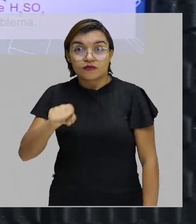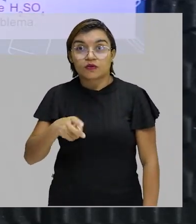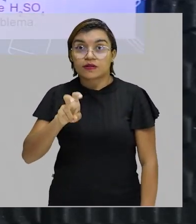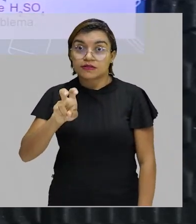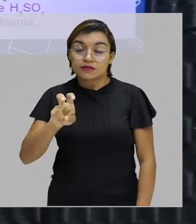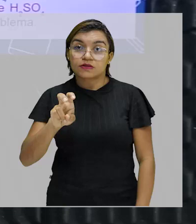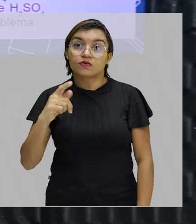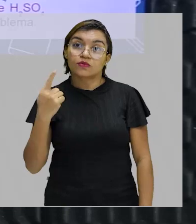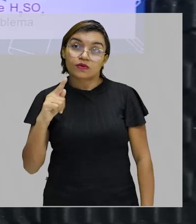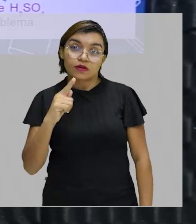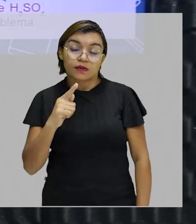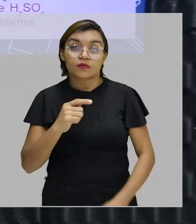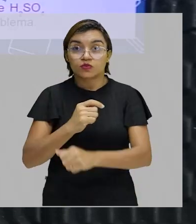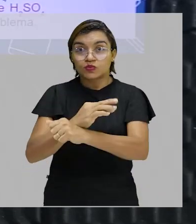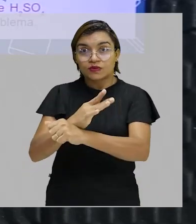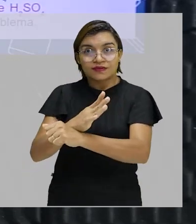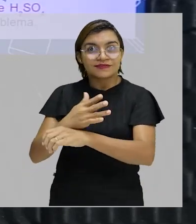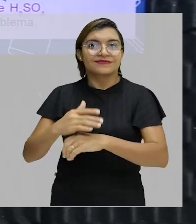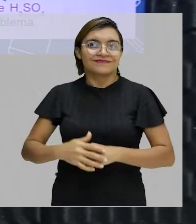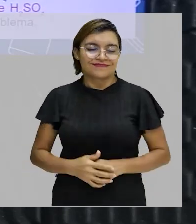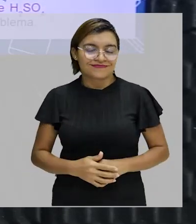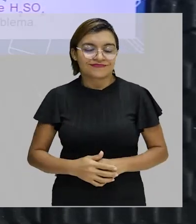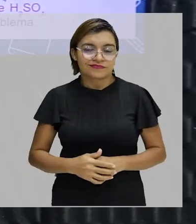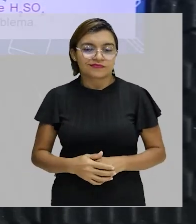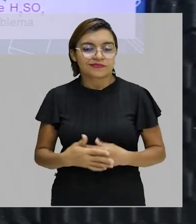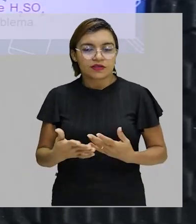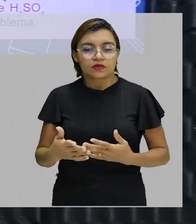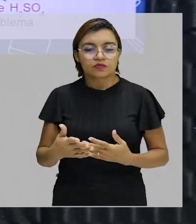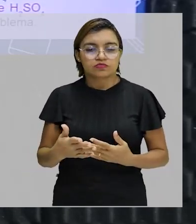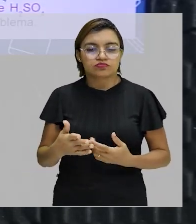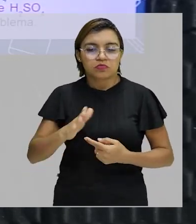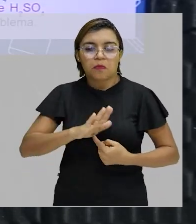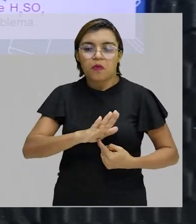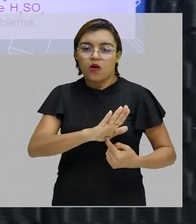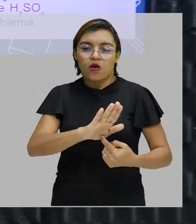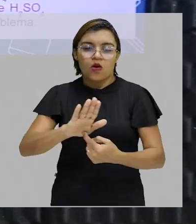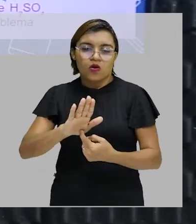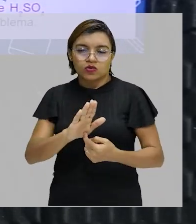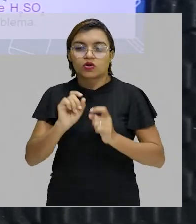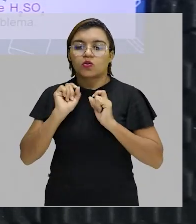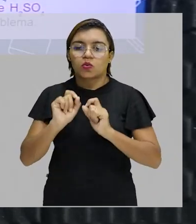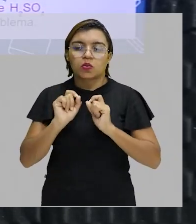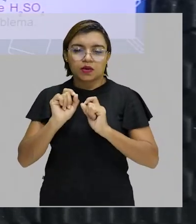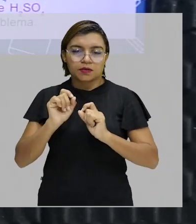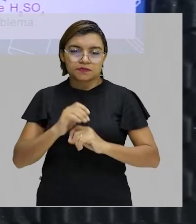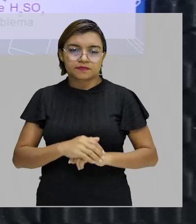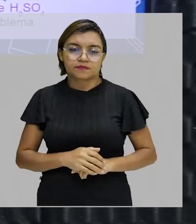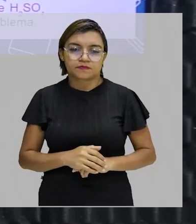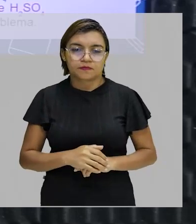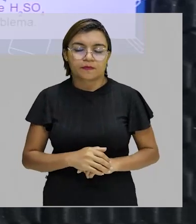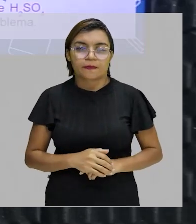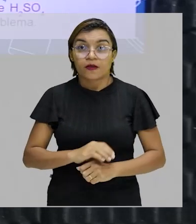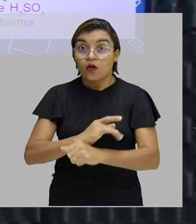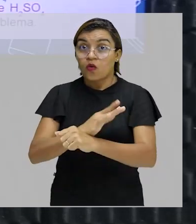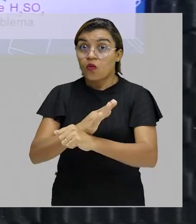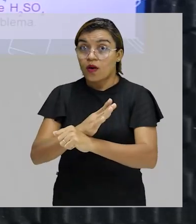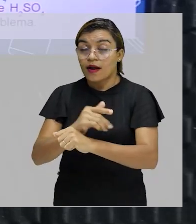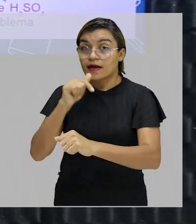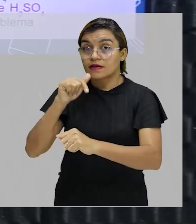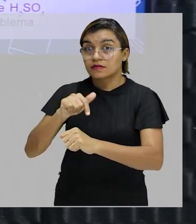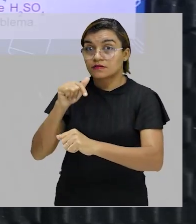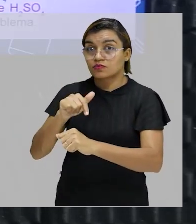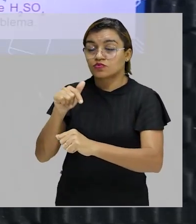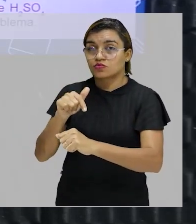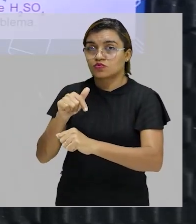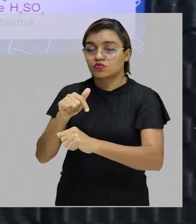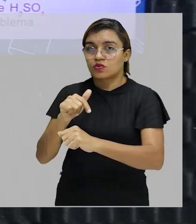gramas do ácido sulfúrico. Então, isso aqui, mais uma vez, para confirmar que o ácido sulfúrico ele se encontra